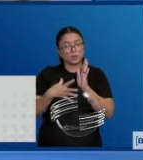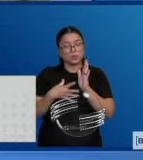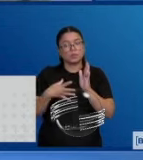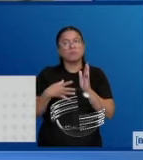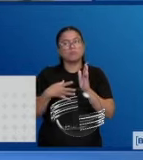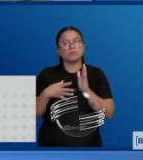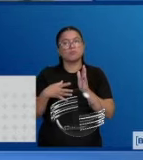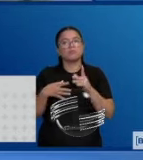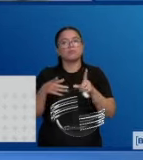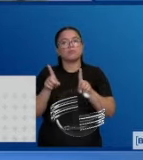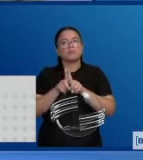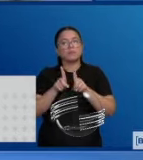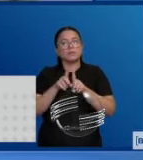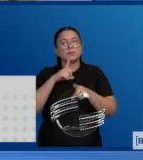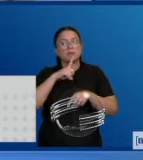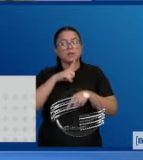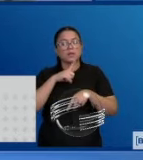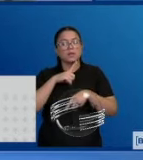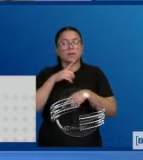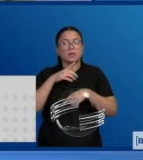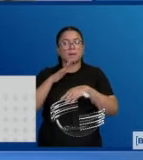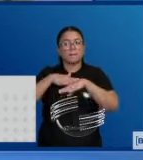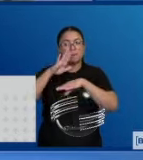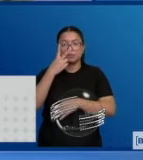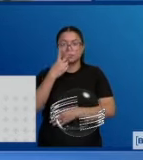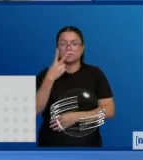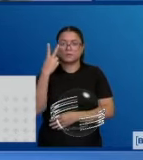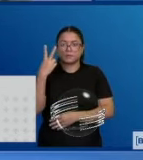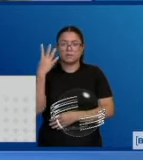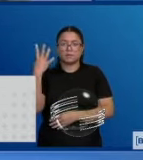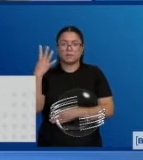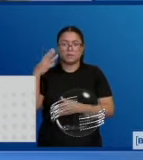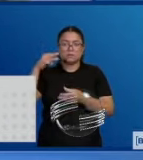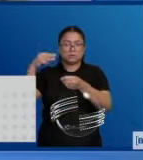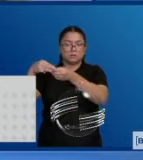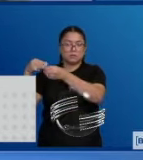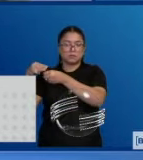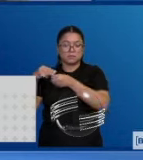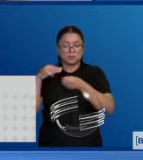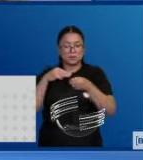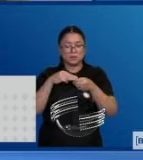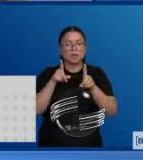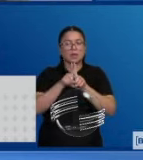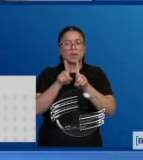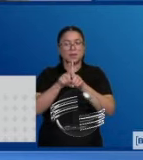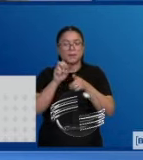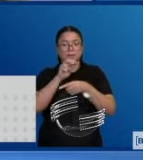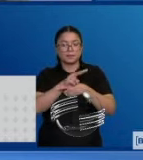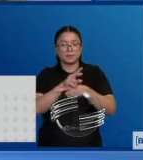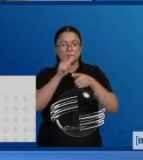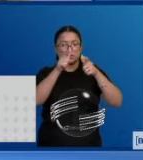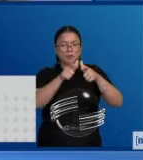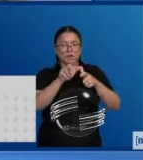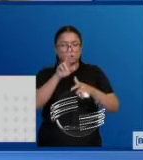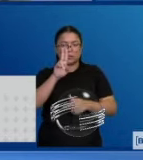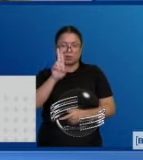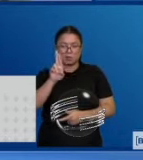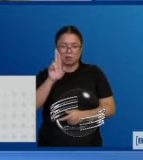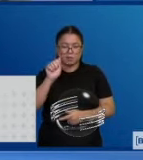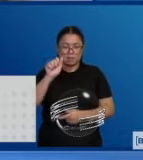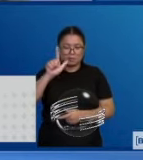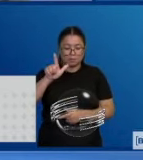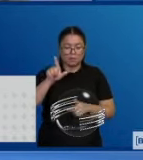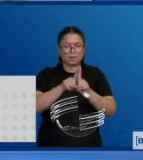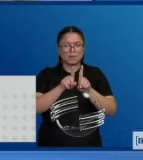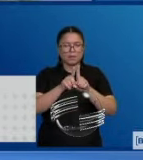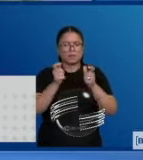além dos 224 municípios, a questão da entrada da zona rural, onde a gente vai poder também exercitar